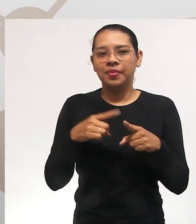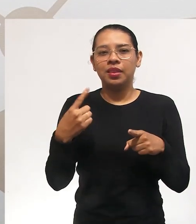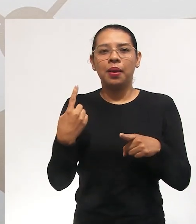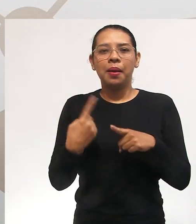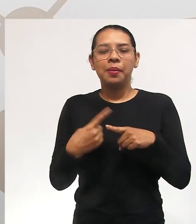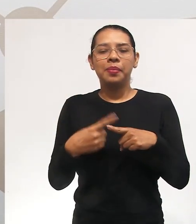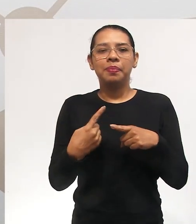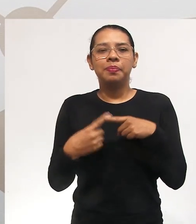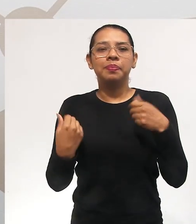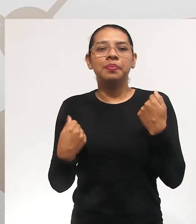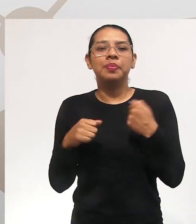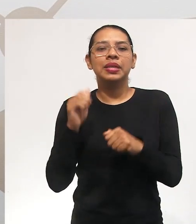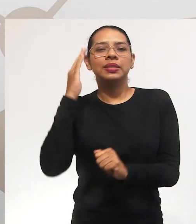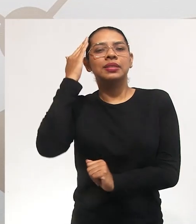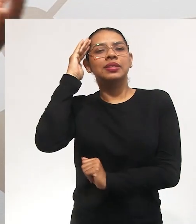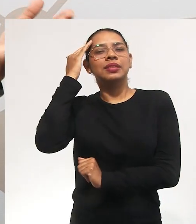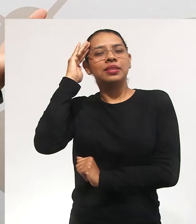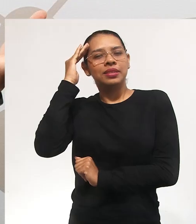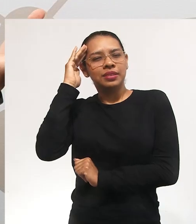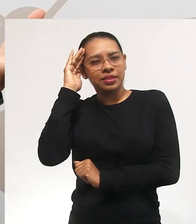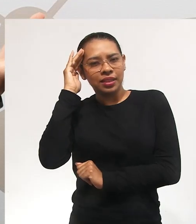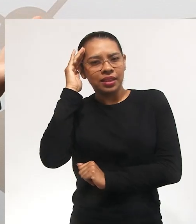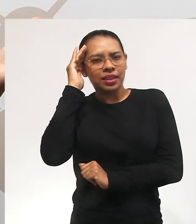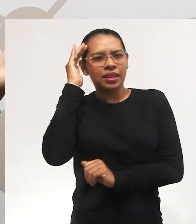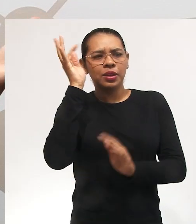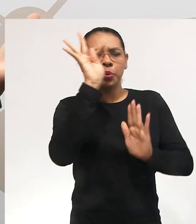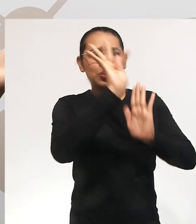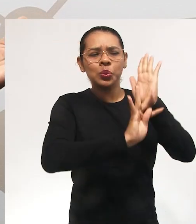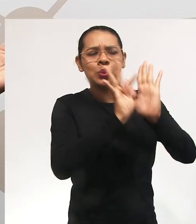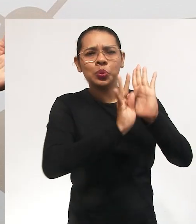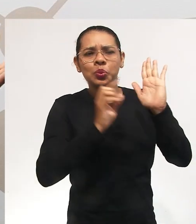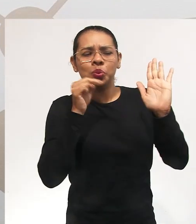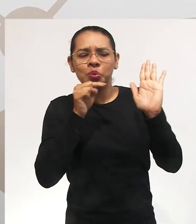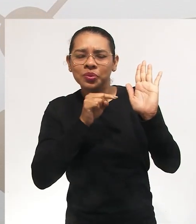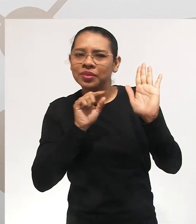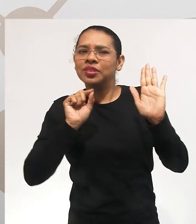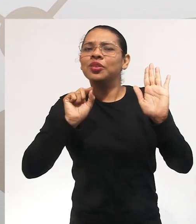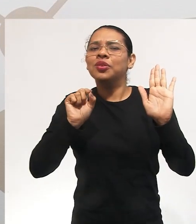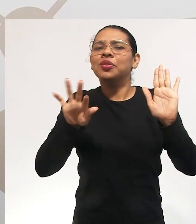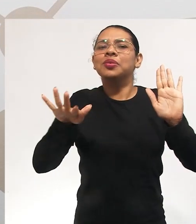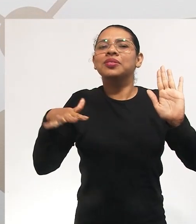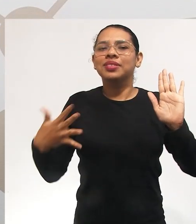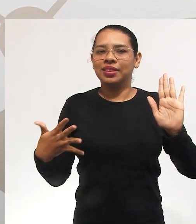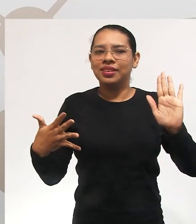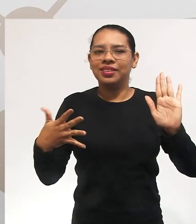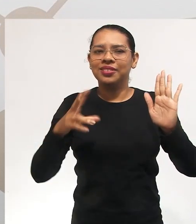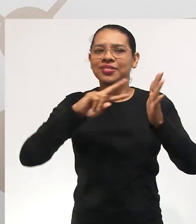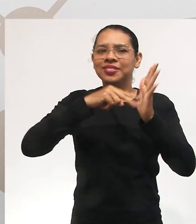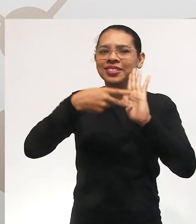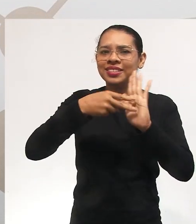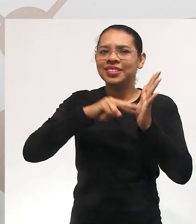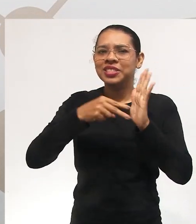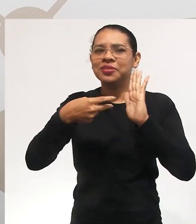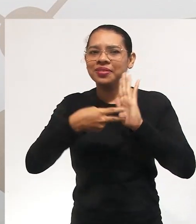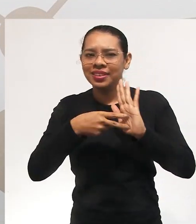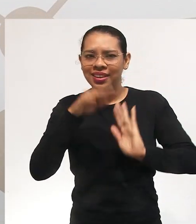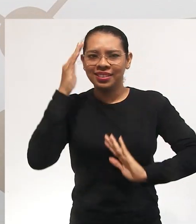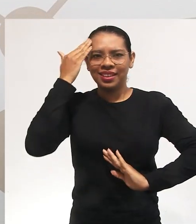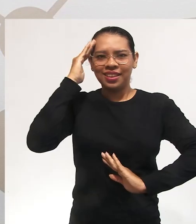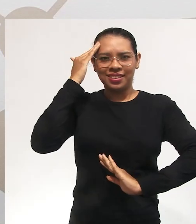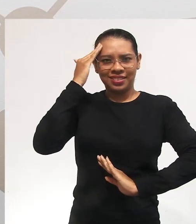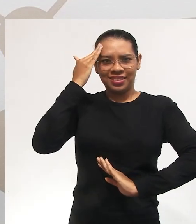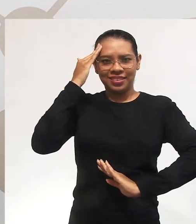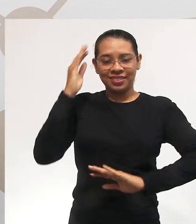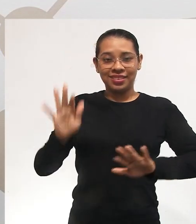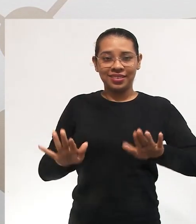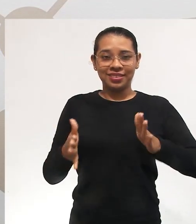e síntese. Para eu decidir, antes de linchar alguém na internet virtualmente, eu tenho que primeiro fazer uma análise daquele